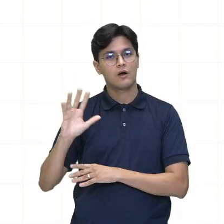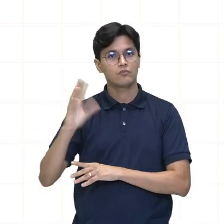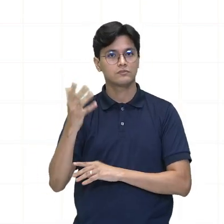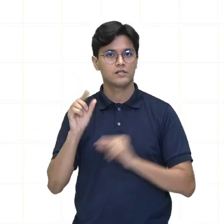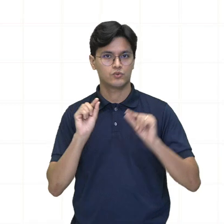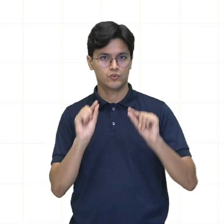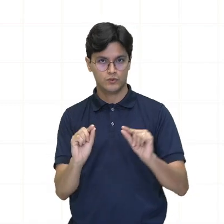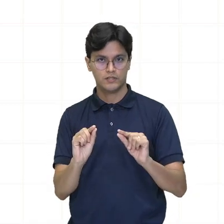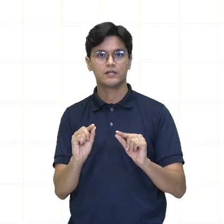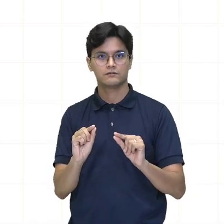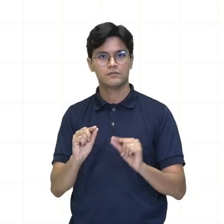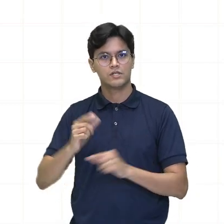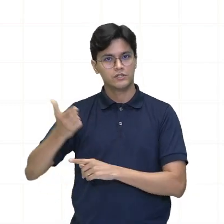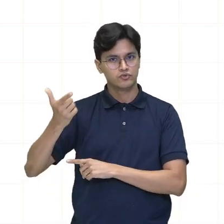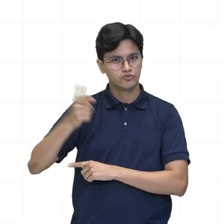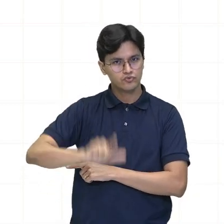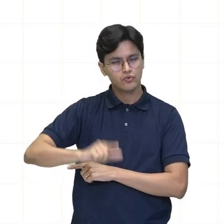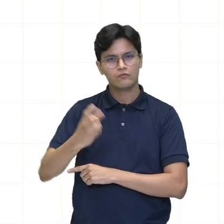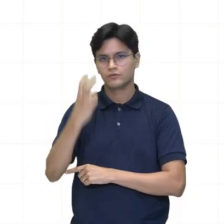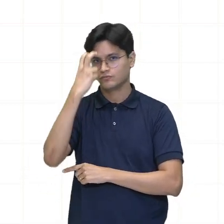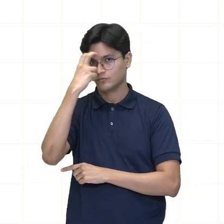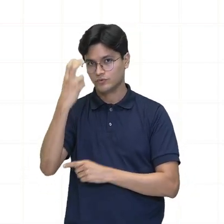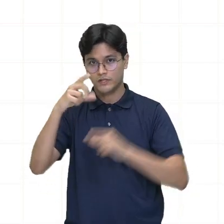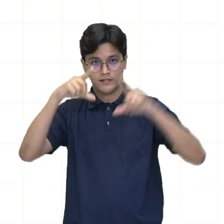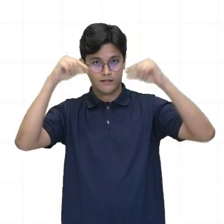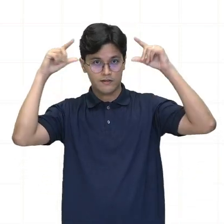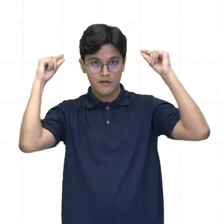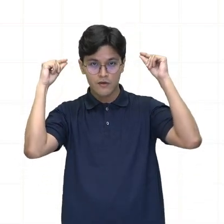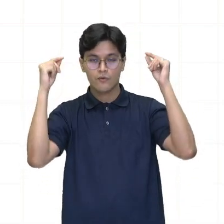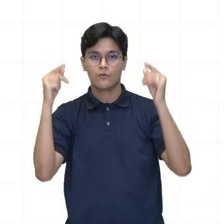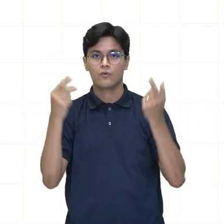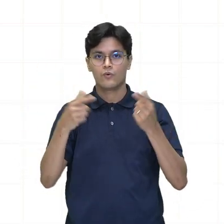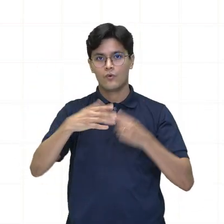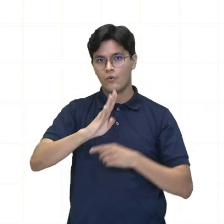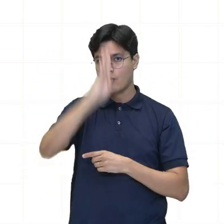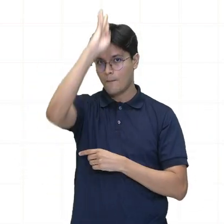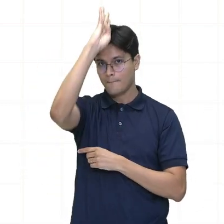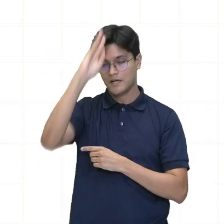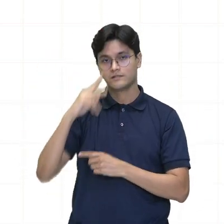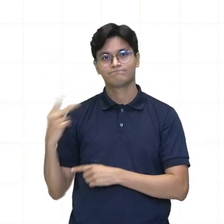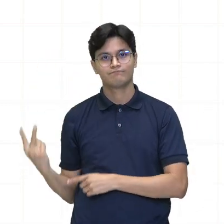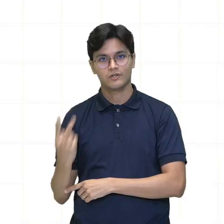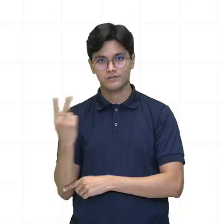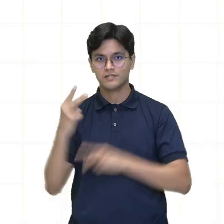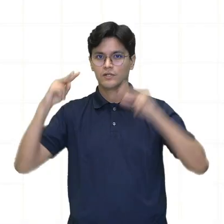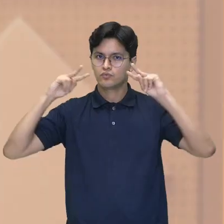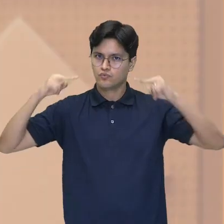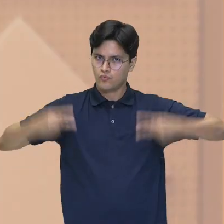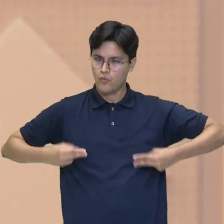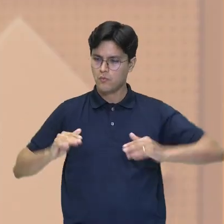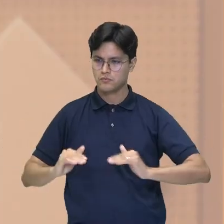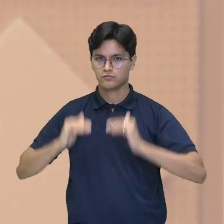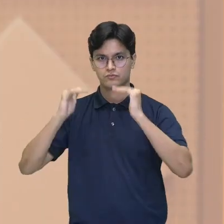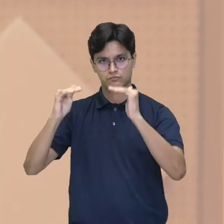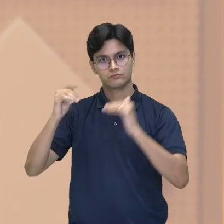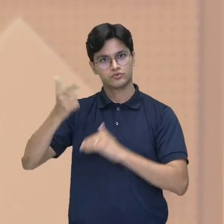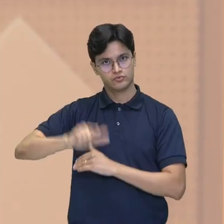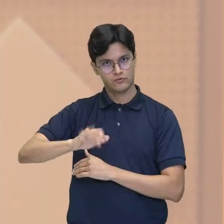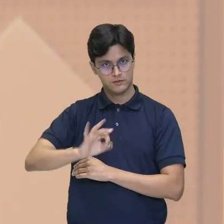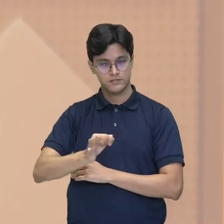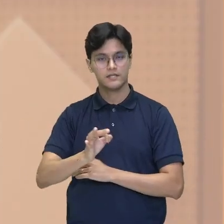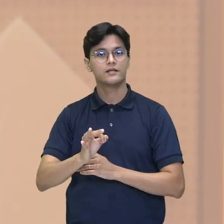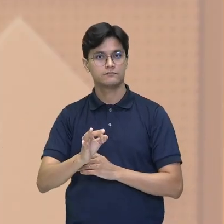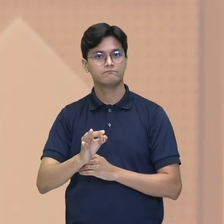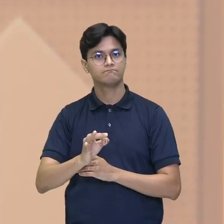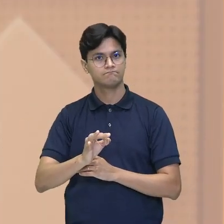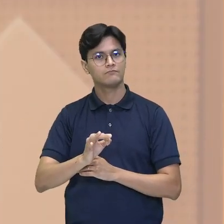cultura greco-romana, a valorização do belo, a valorização do homem, ela vai ser enaltecida. E prova disso é o que